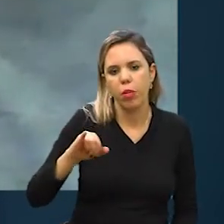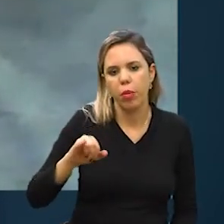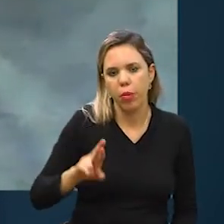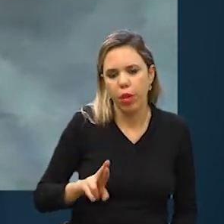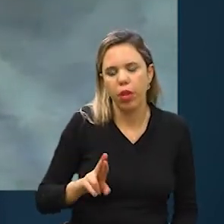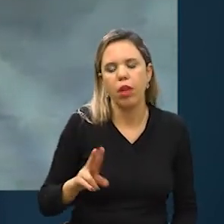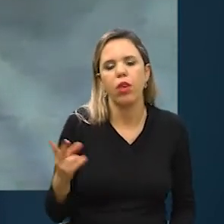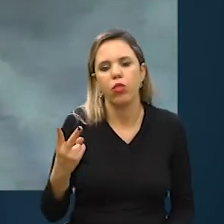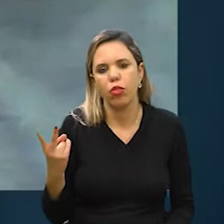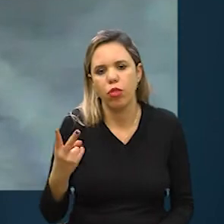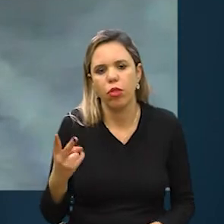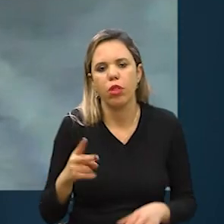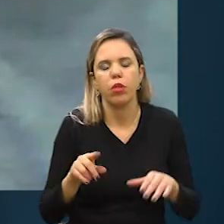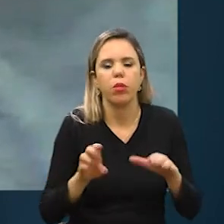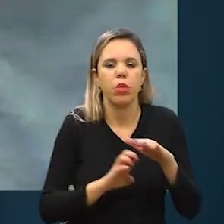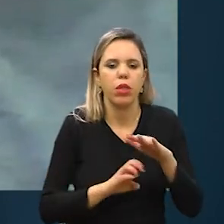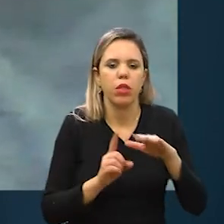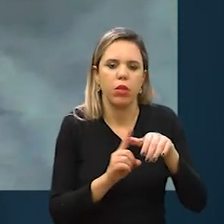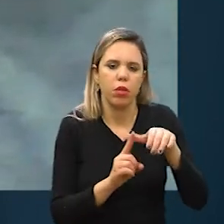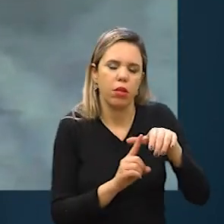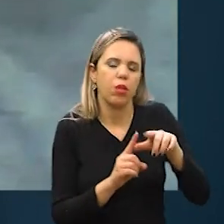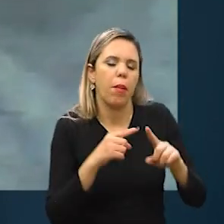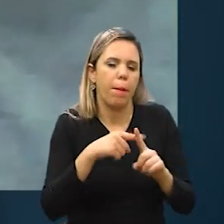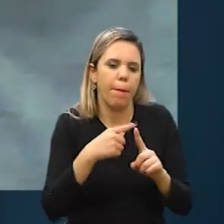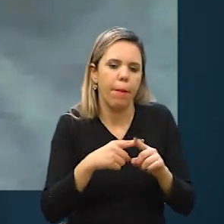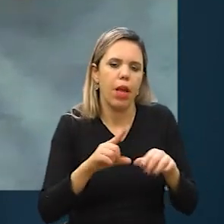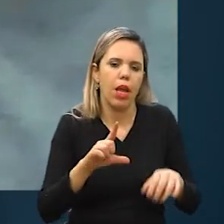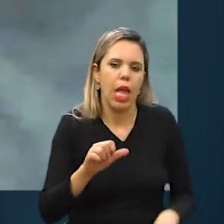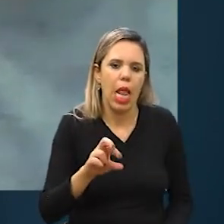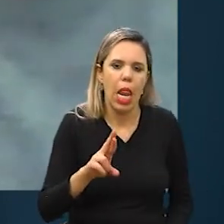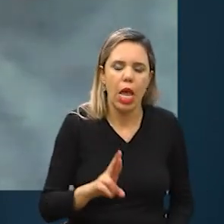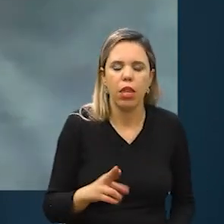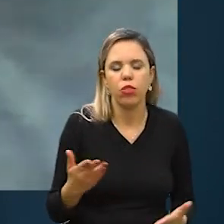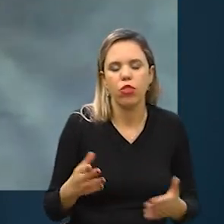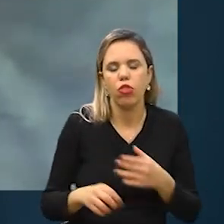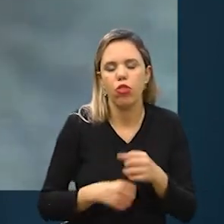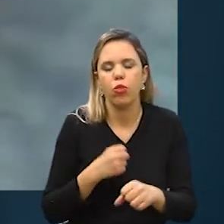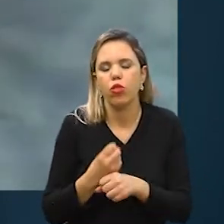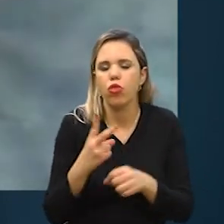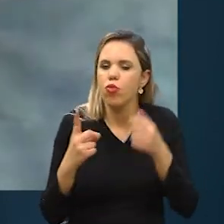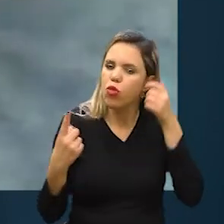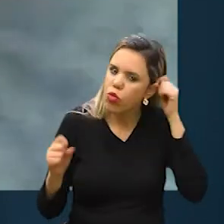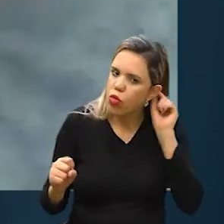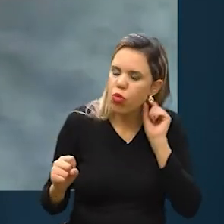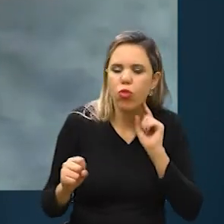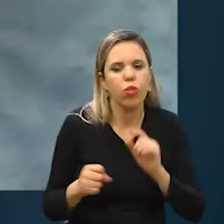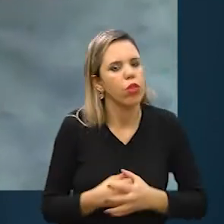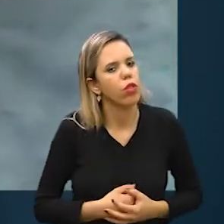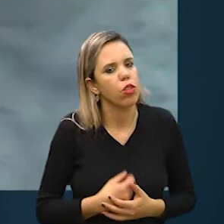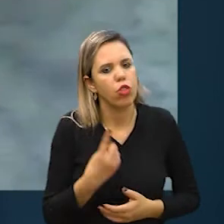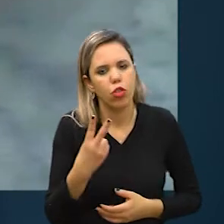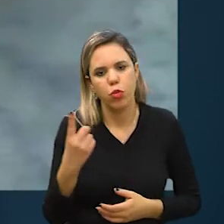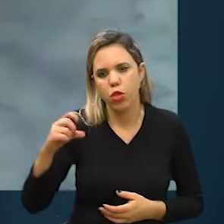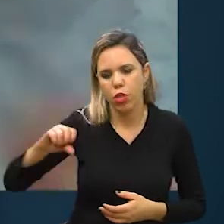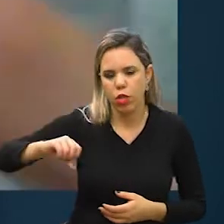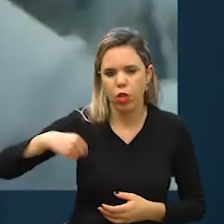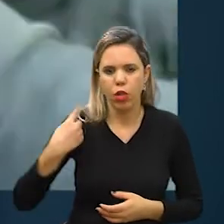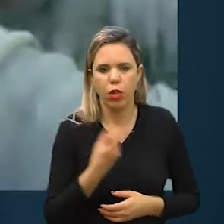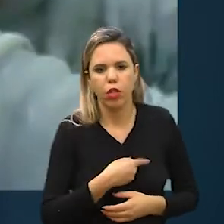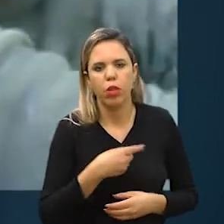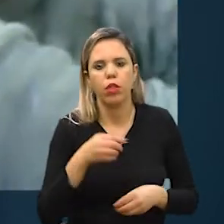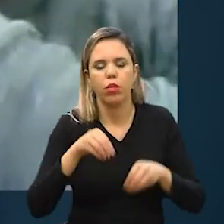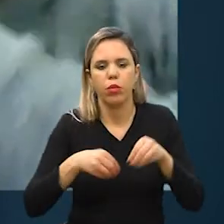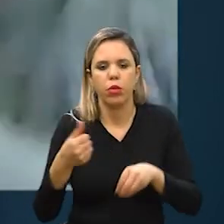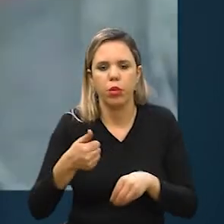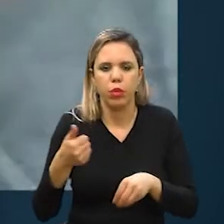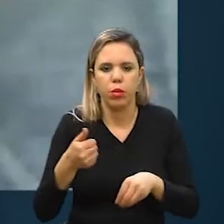Mais Laser. Hoje, em 2018, né, foi praticamente 2019, nós